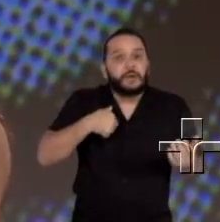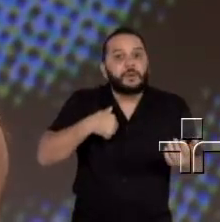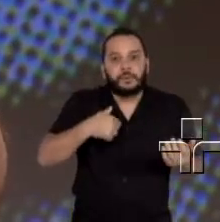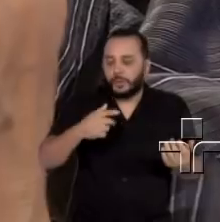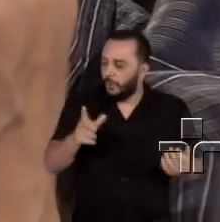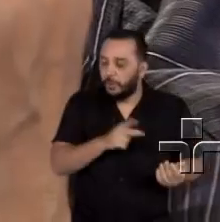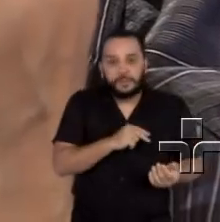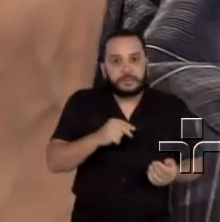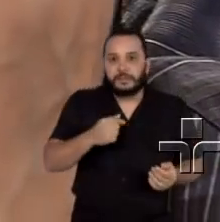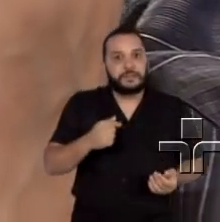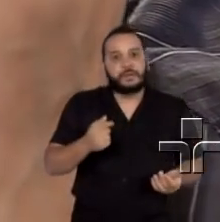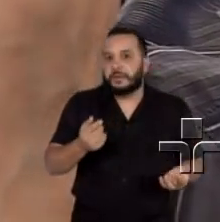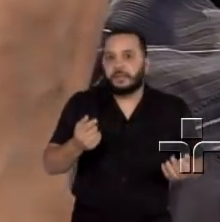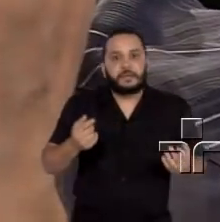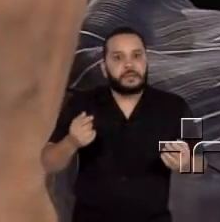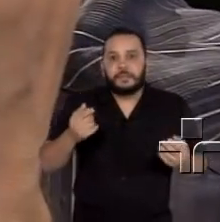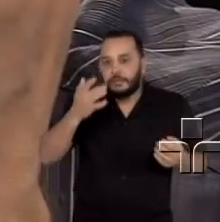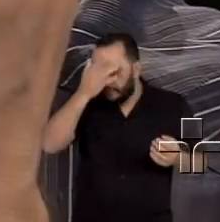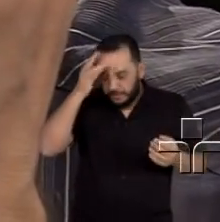meu.